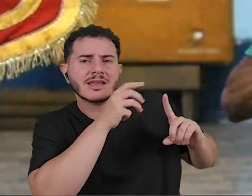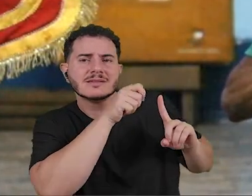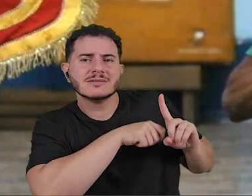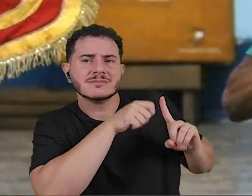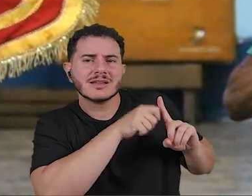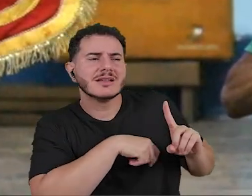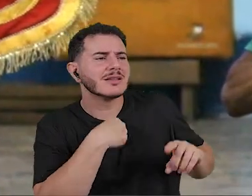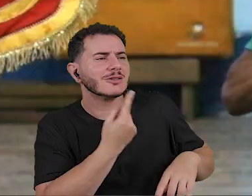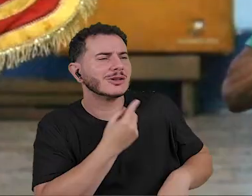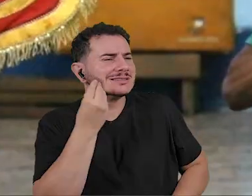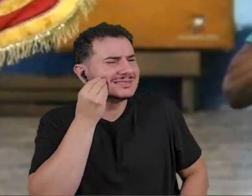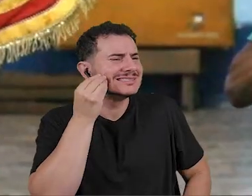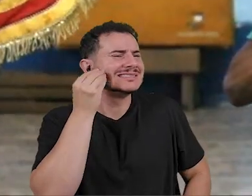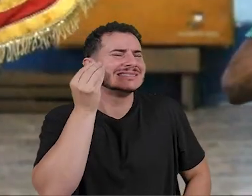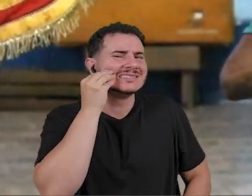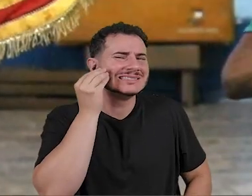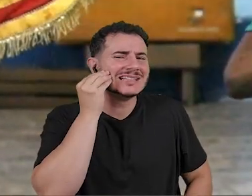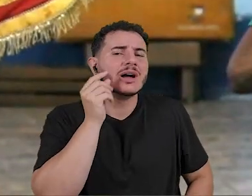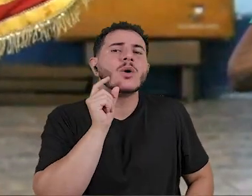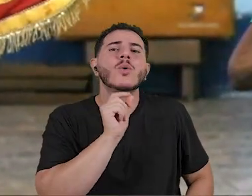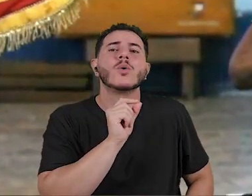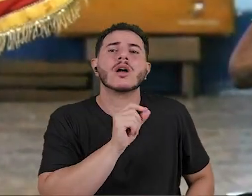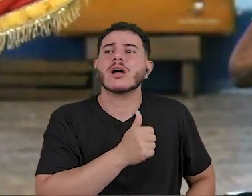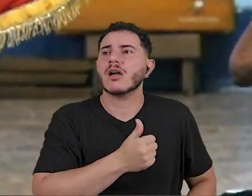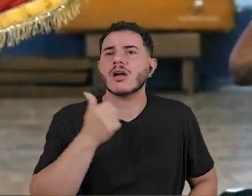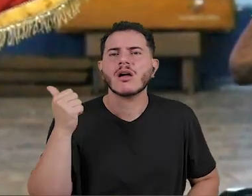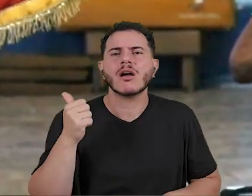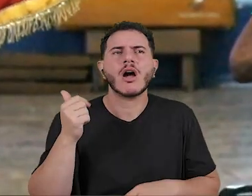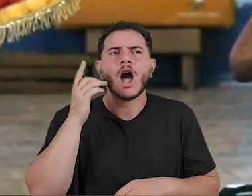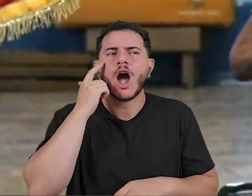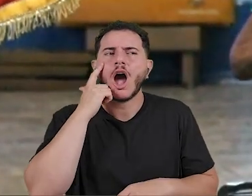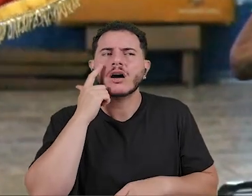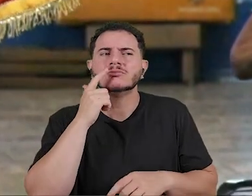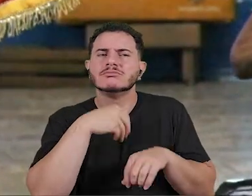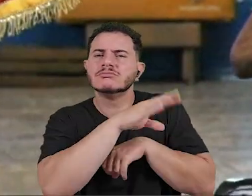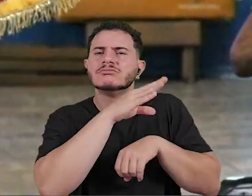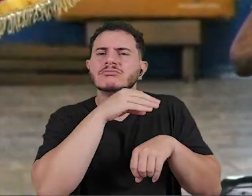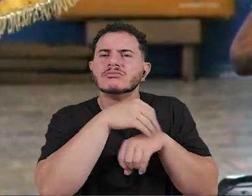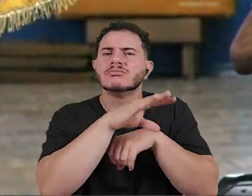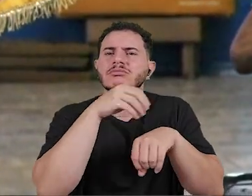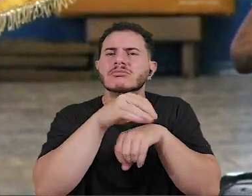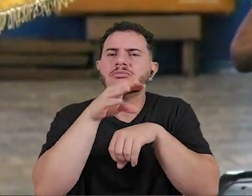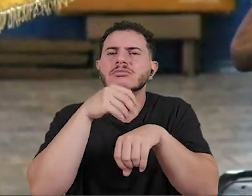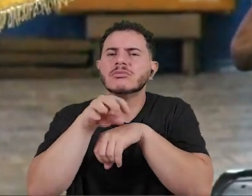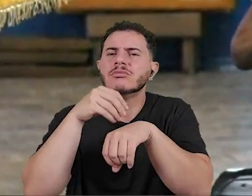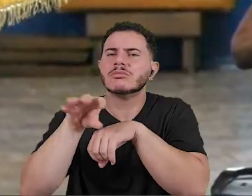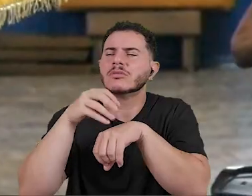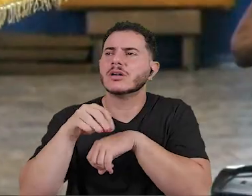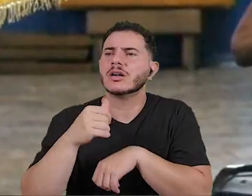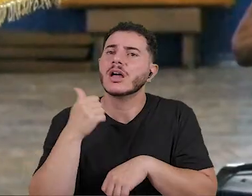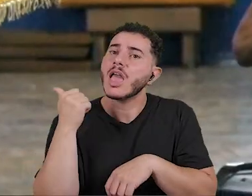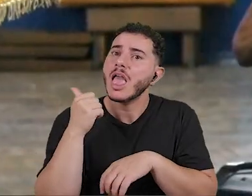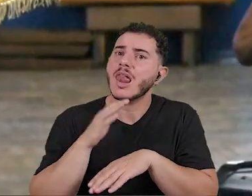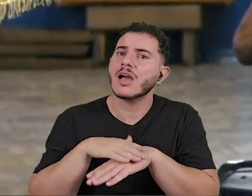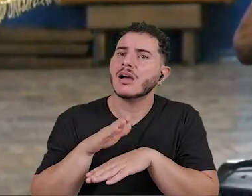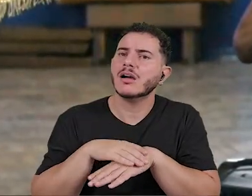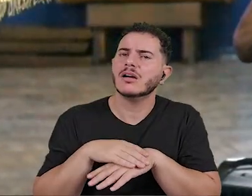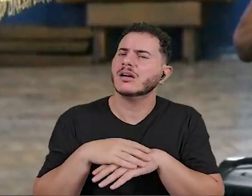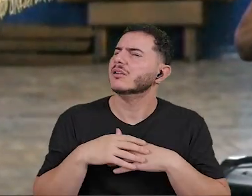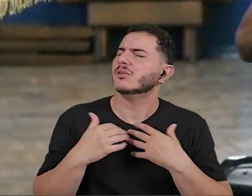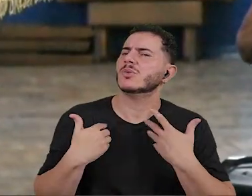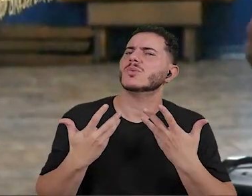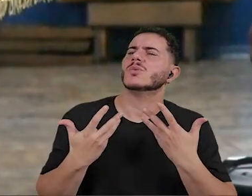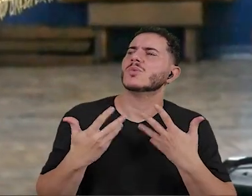dessa forma, e algo que ela nunca fez, né? Então, todo esse processo ele é muito gostoso de fazer.